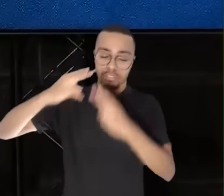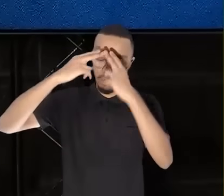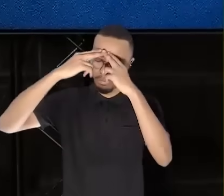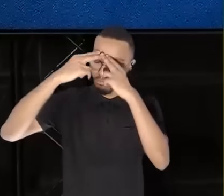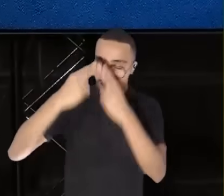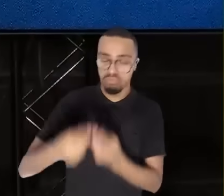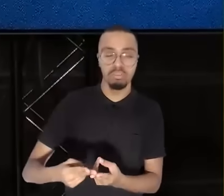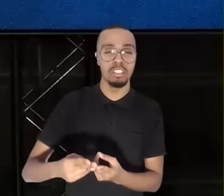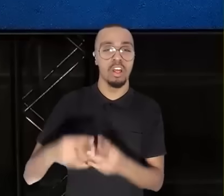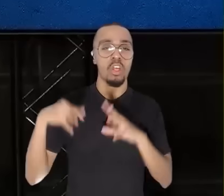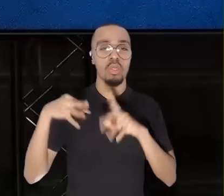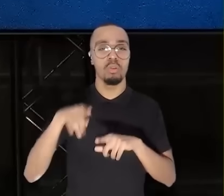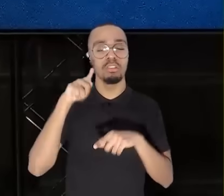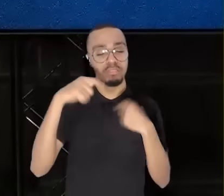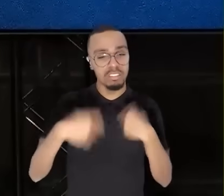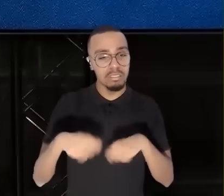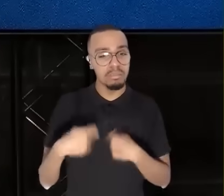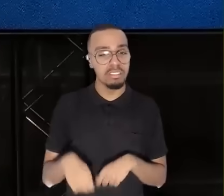Calma,